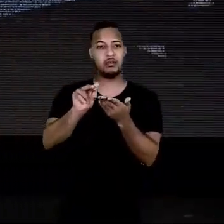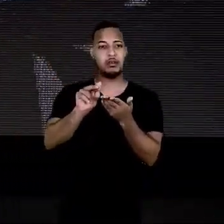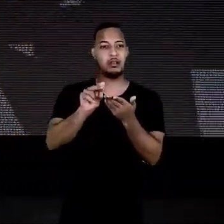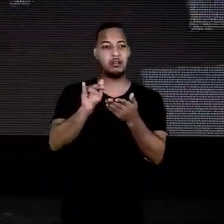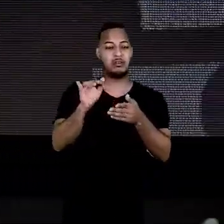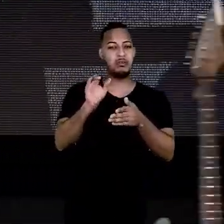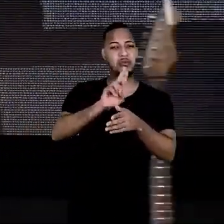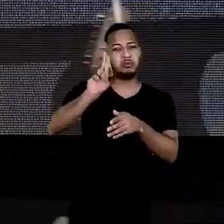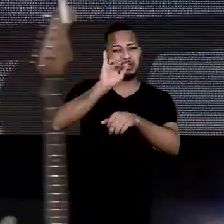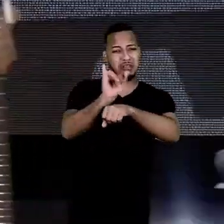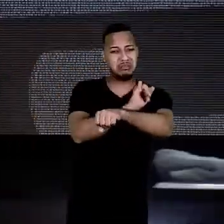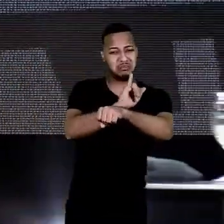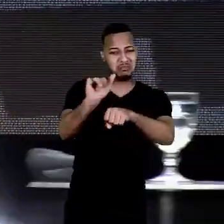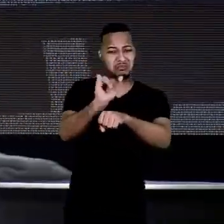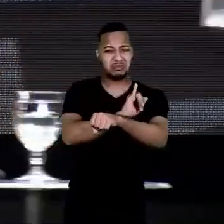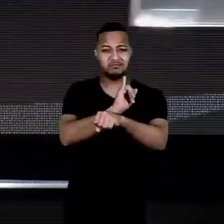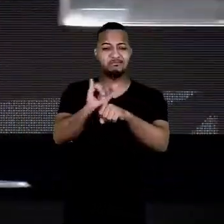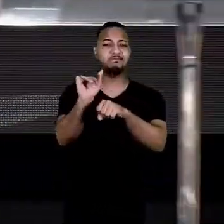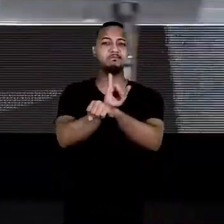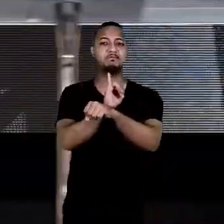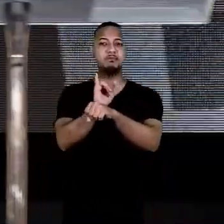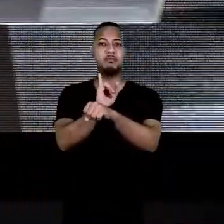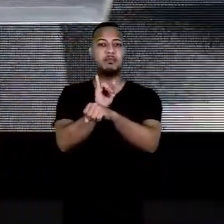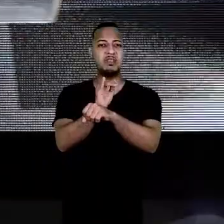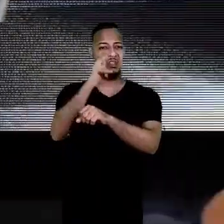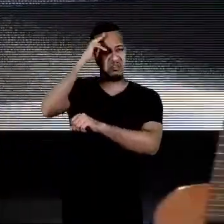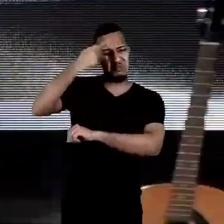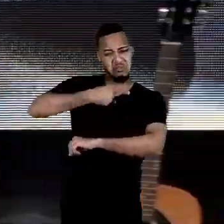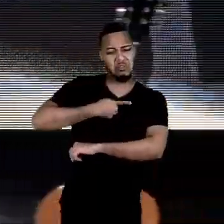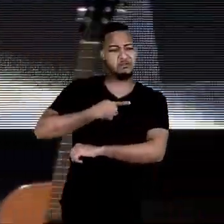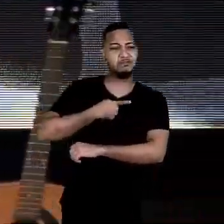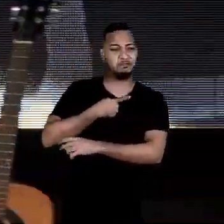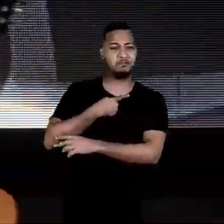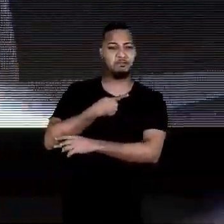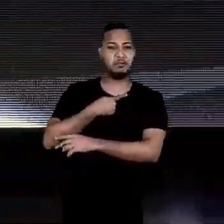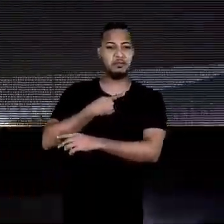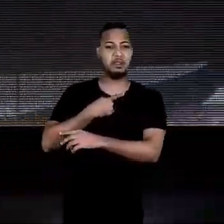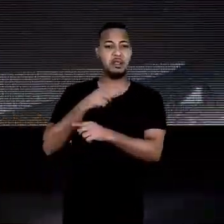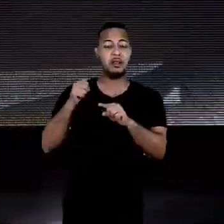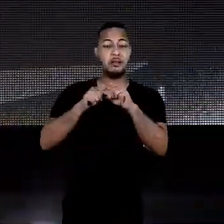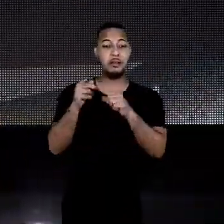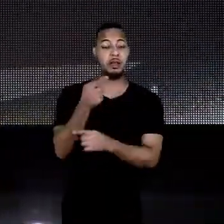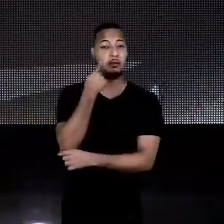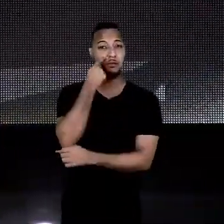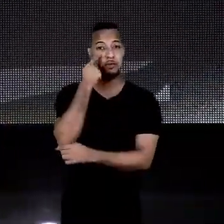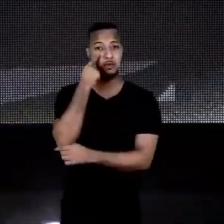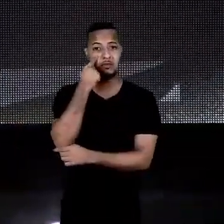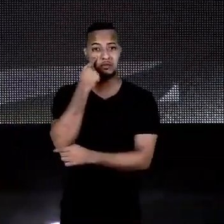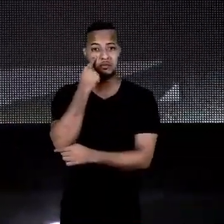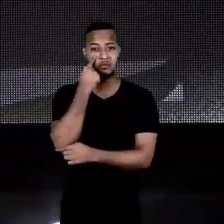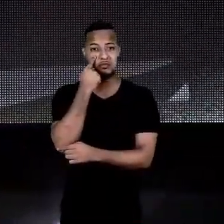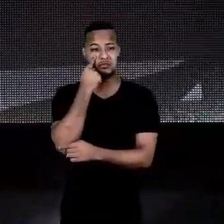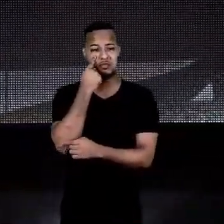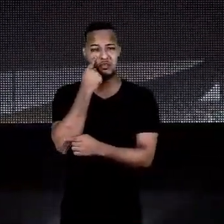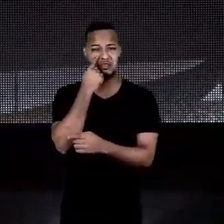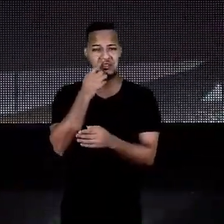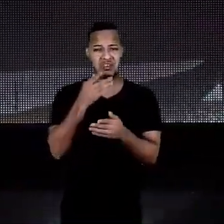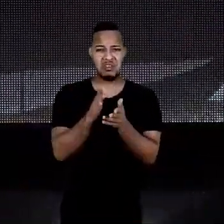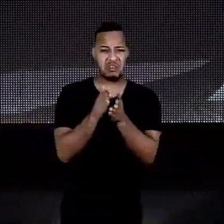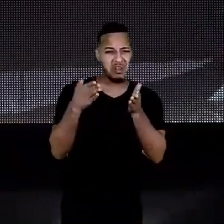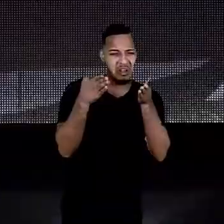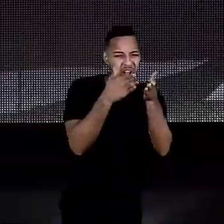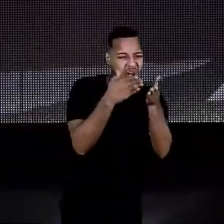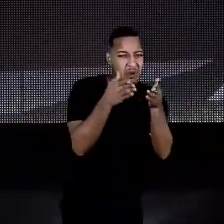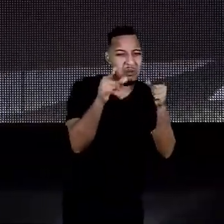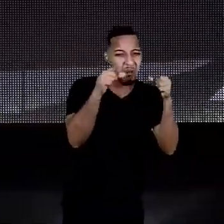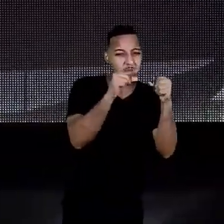táticas, estratégias, do seu jeito. Mas escuta, não existe atalhos, existe o caminho, e